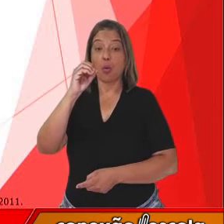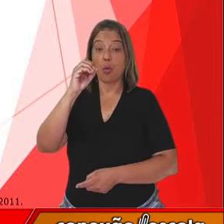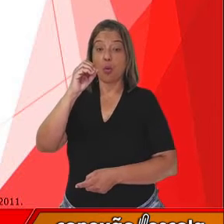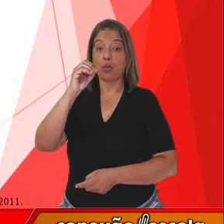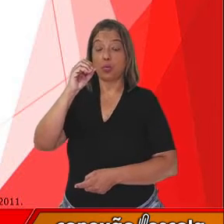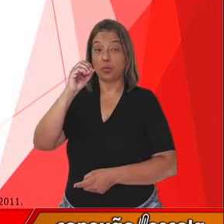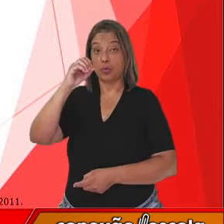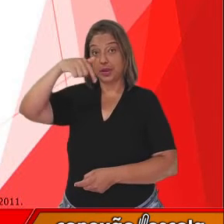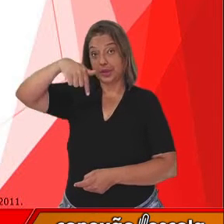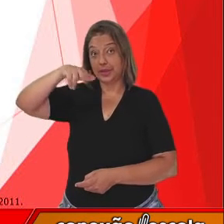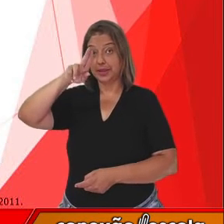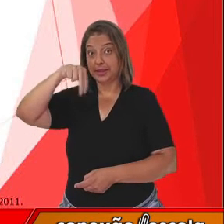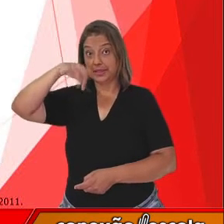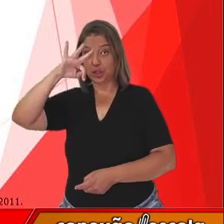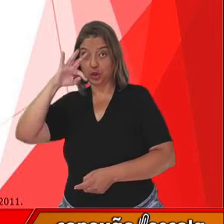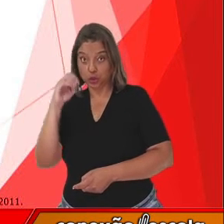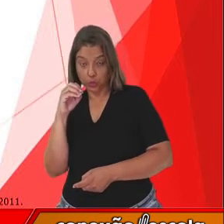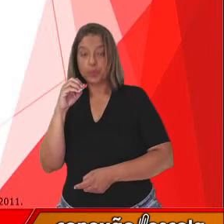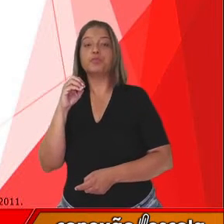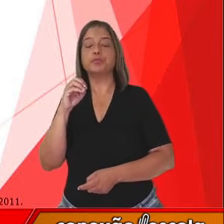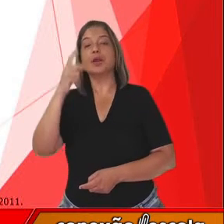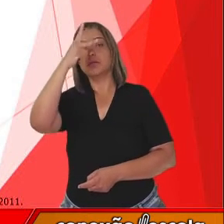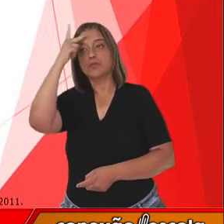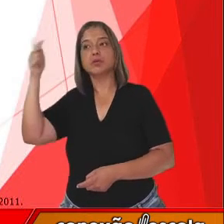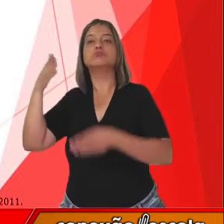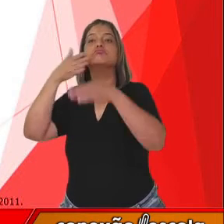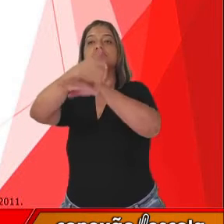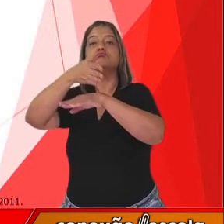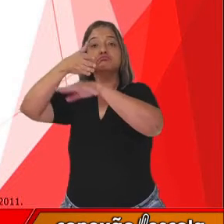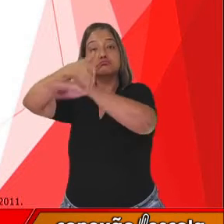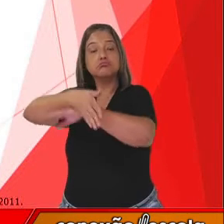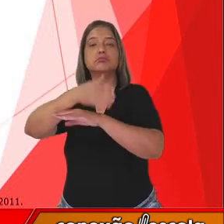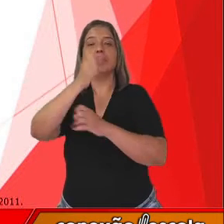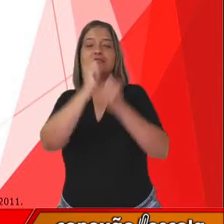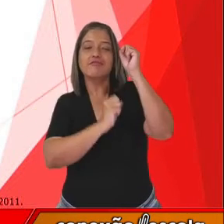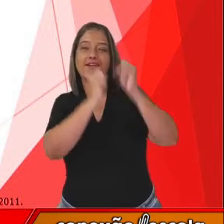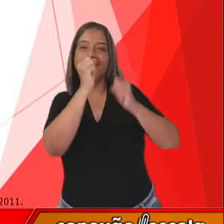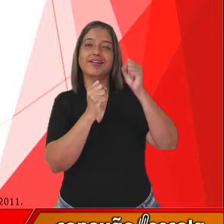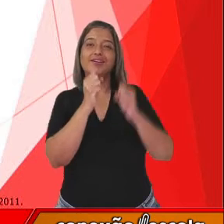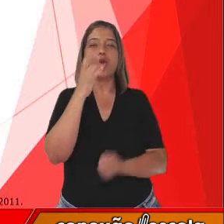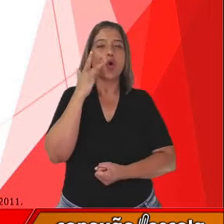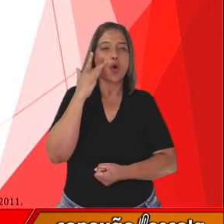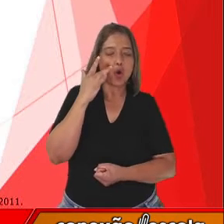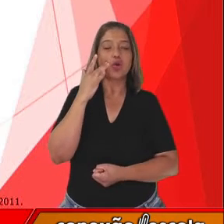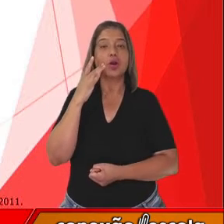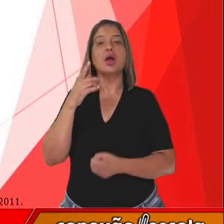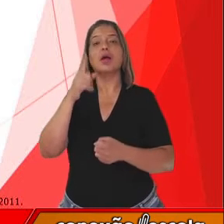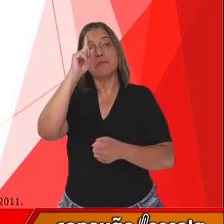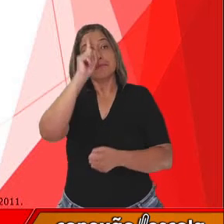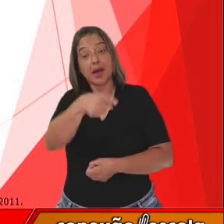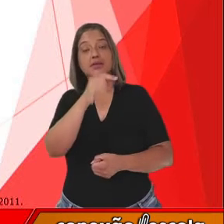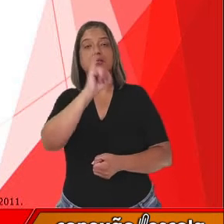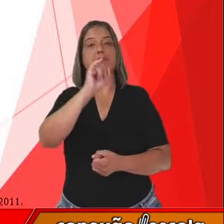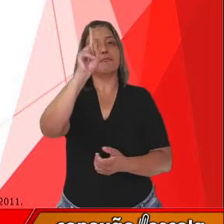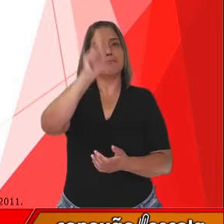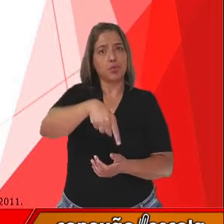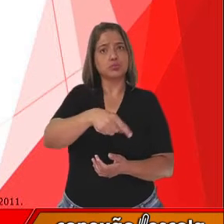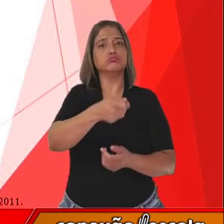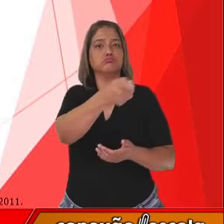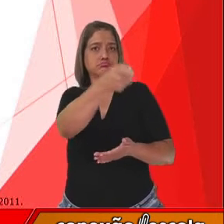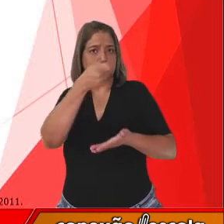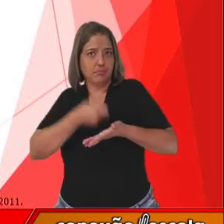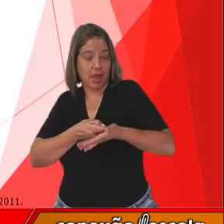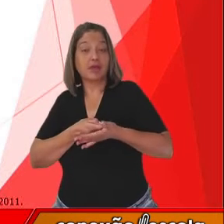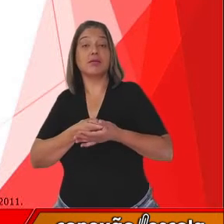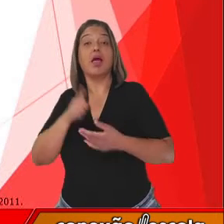O imposto era cobrado nas casas de fundição, que eram órgãos do governo de Portugal,